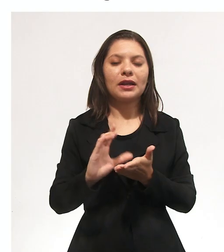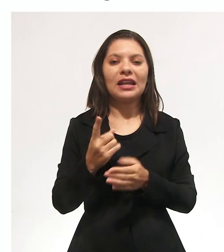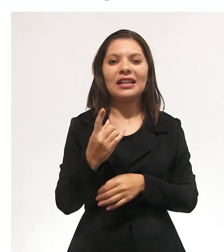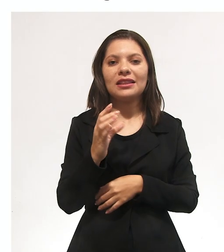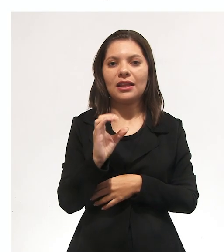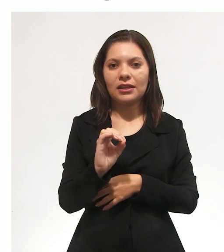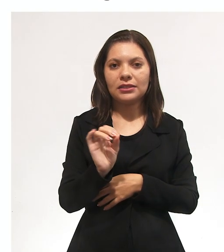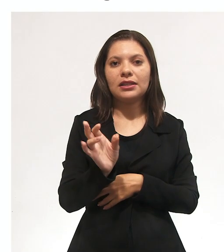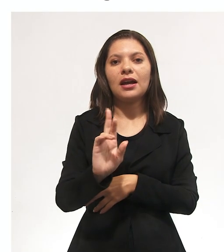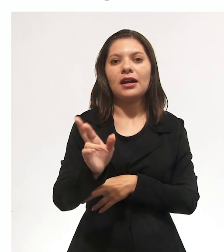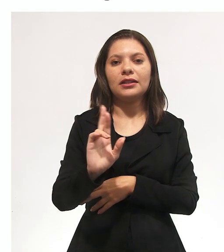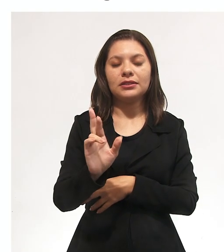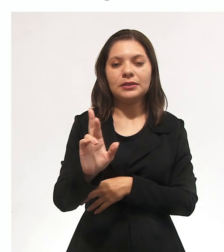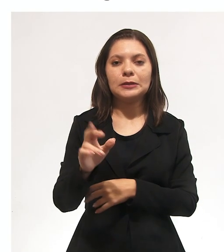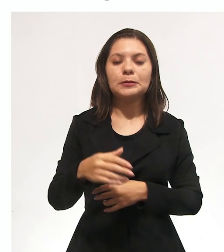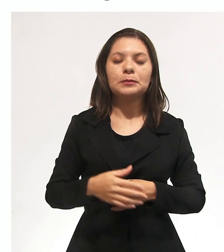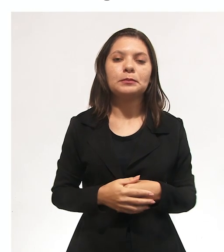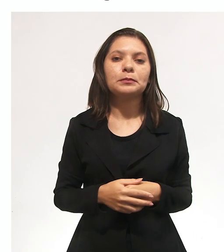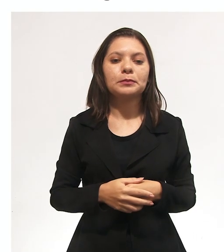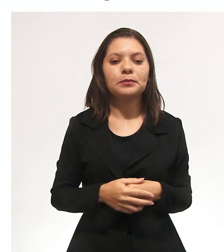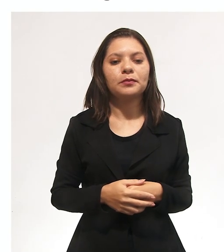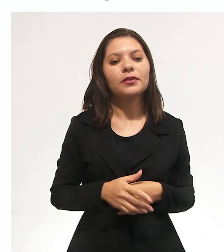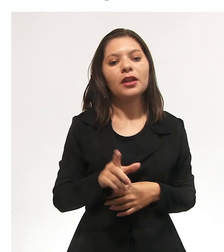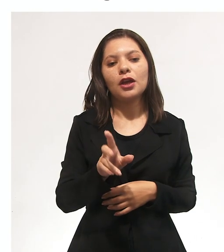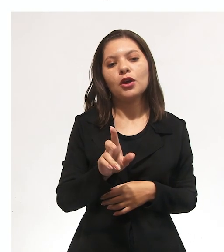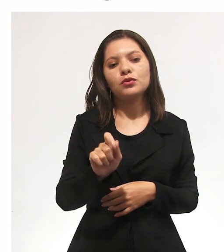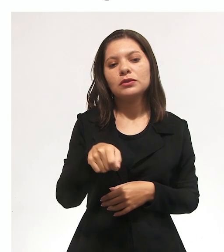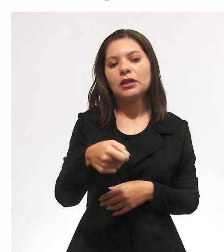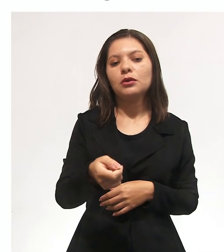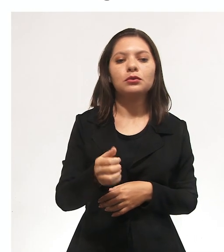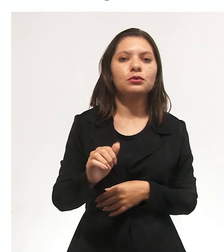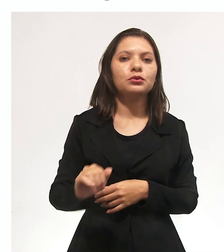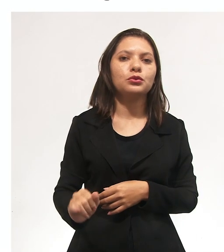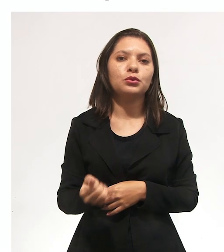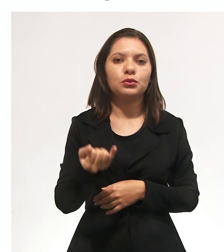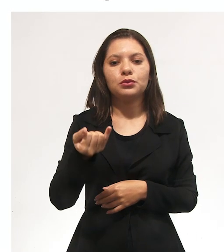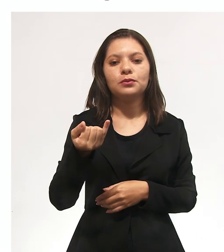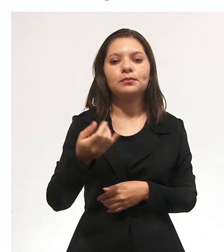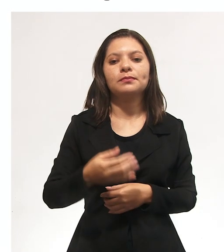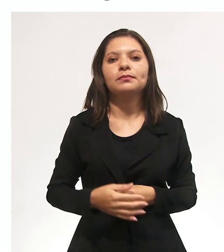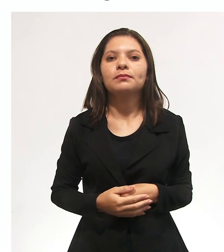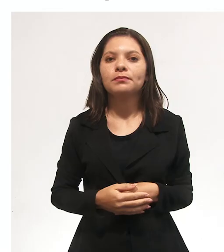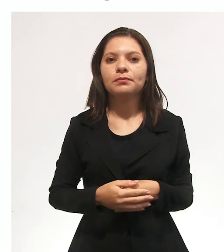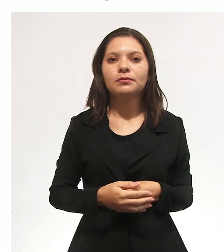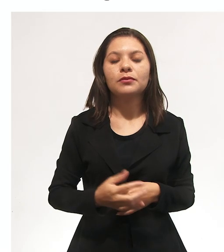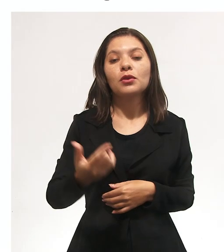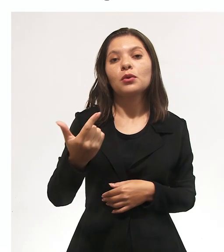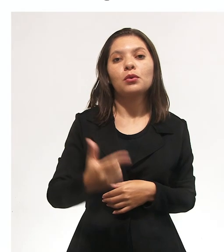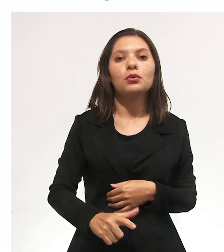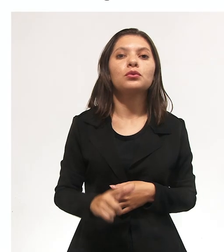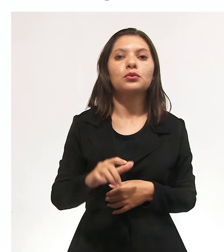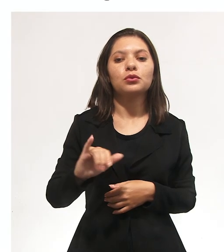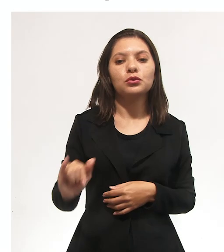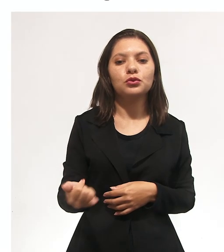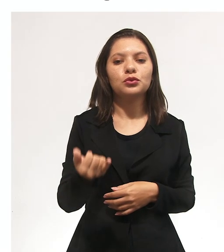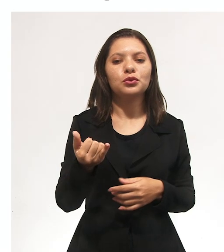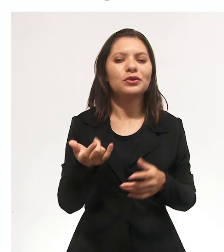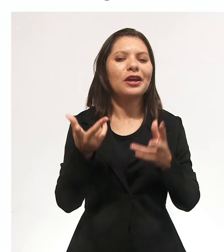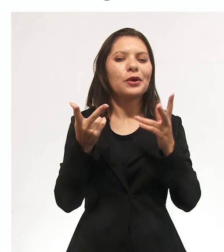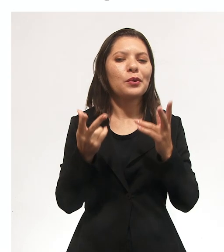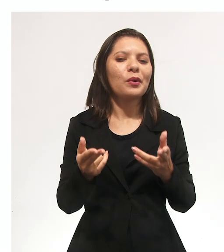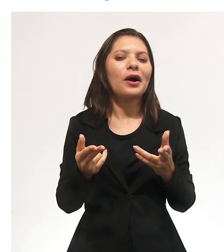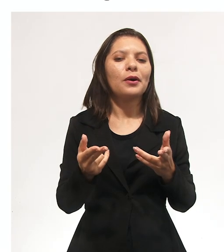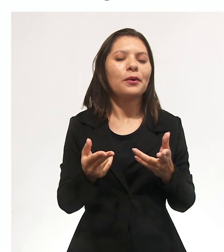R$ 10 pelo uso do dinheiro, né, que a gente chama de juros. Além do mais, o juro é o custo